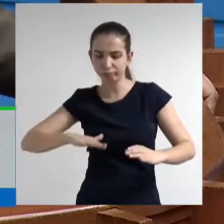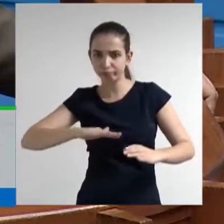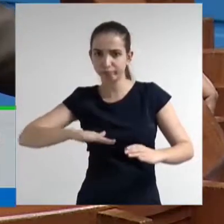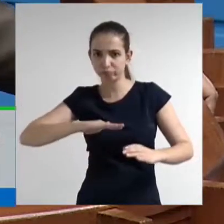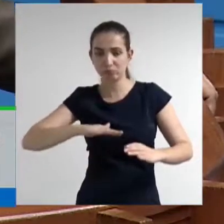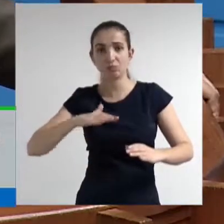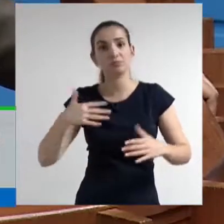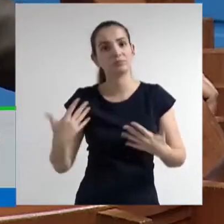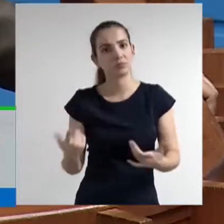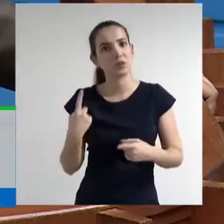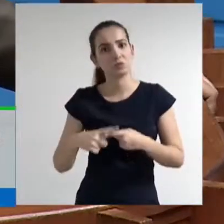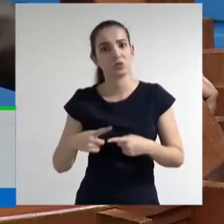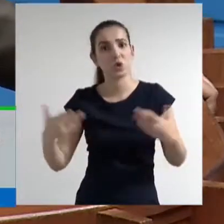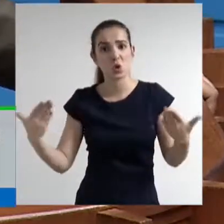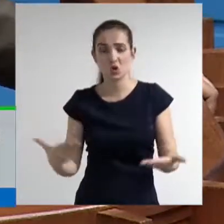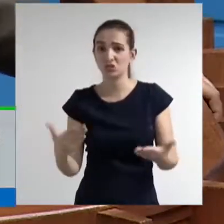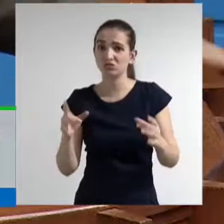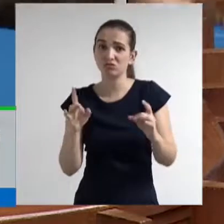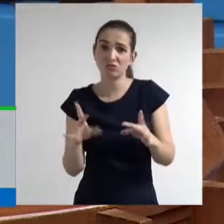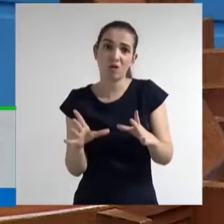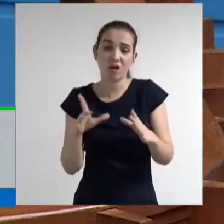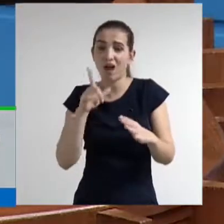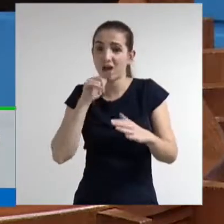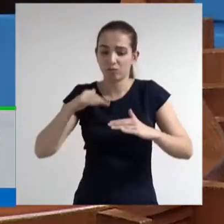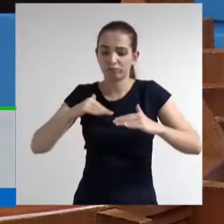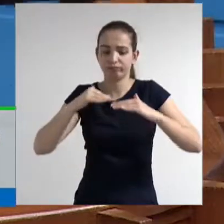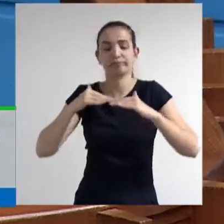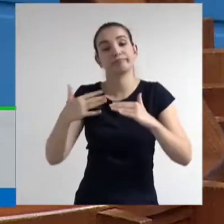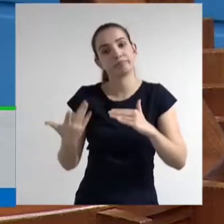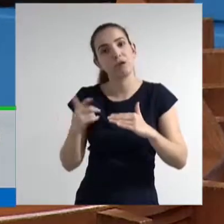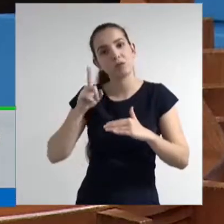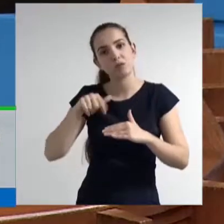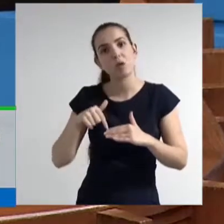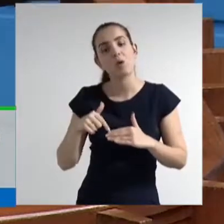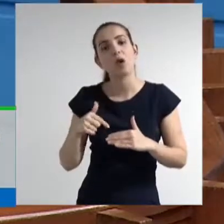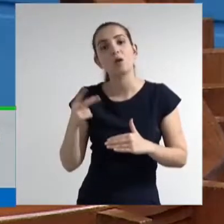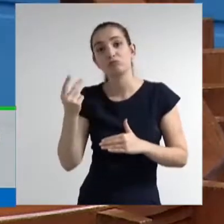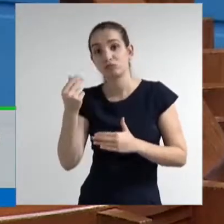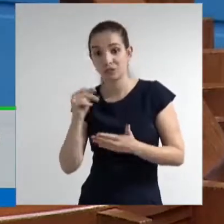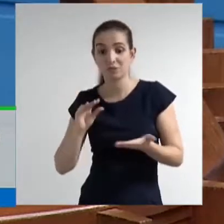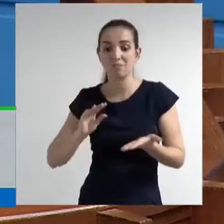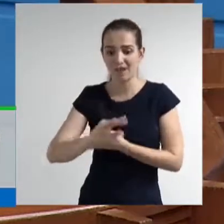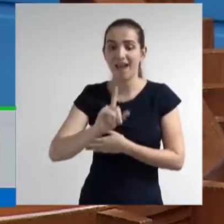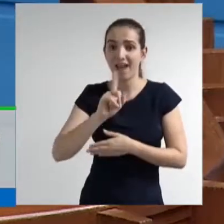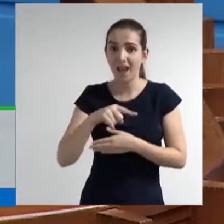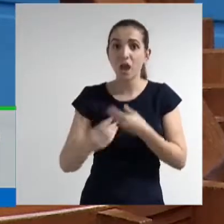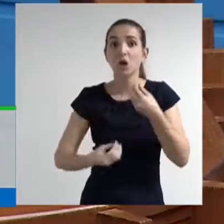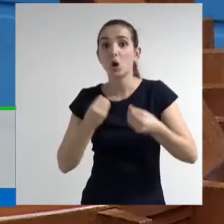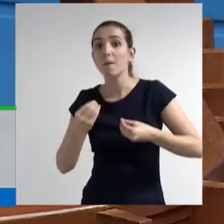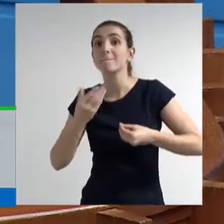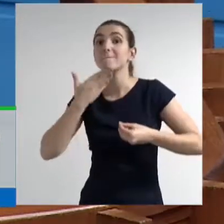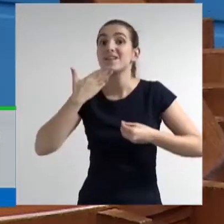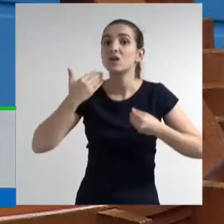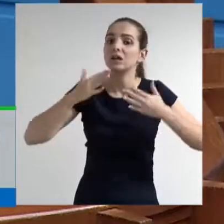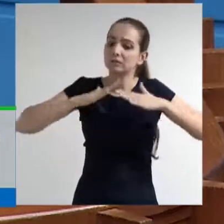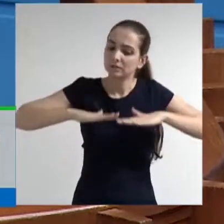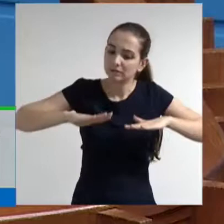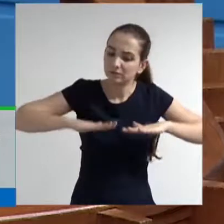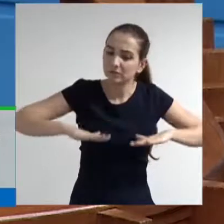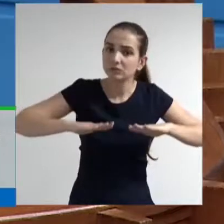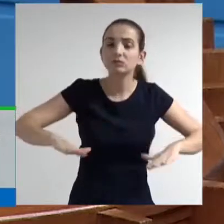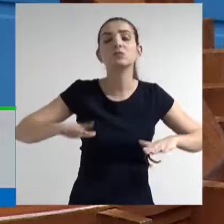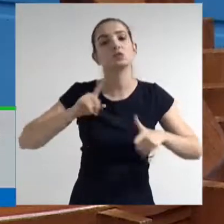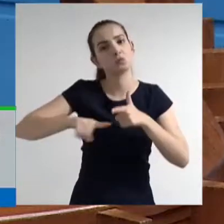parte do território está embaixo da água hoje. Isso é uma forma de amenizar, essa negociação é uma forma de amenizar os impactos que